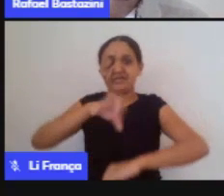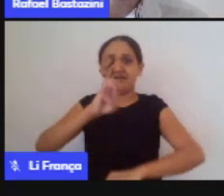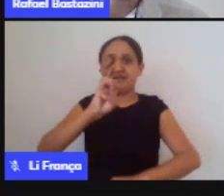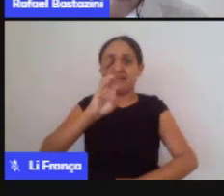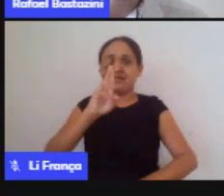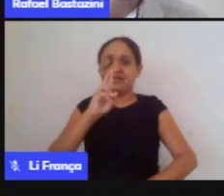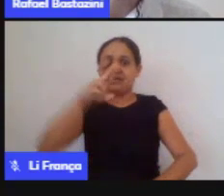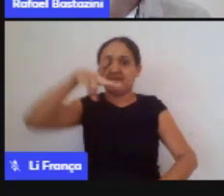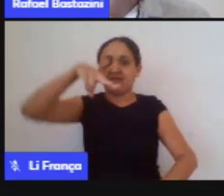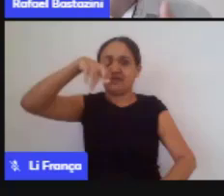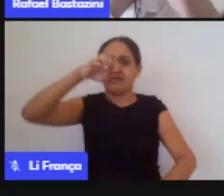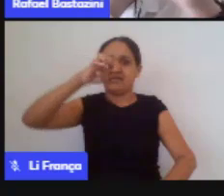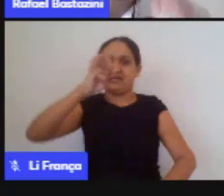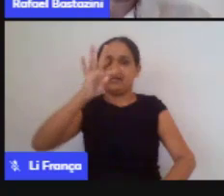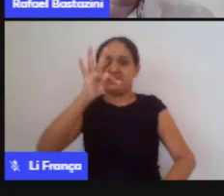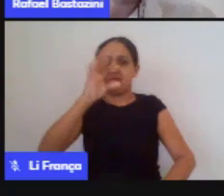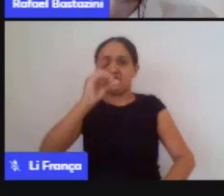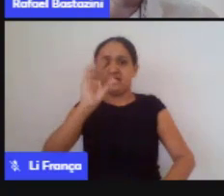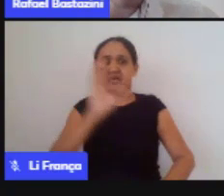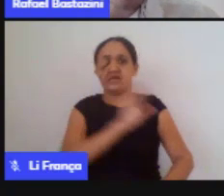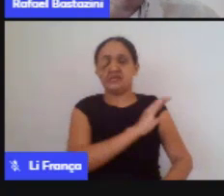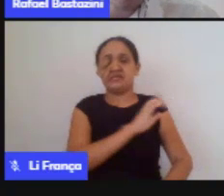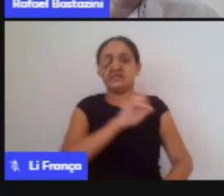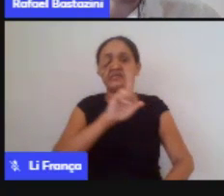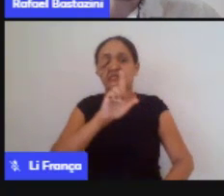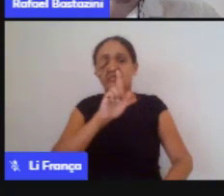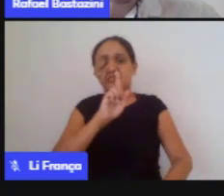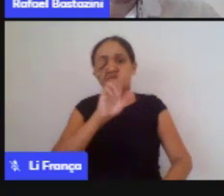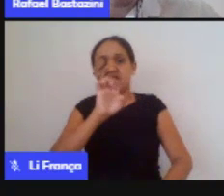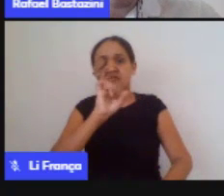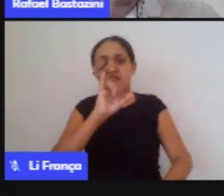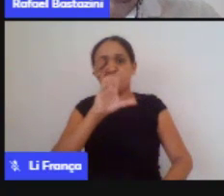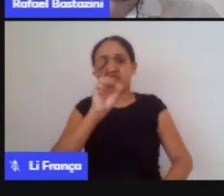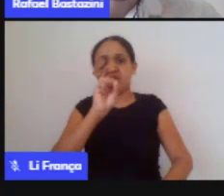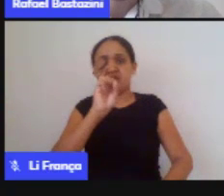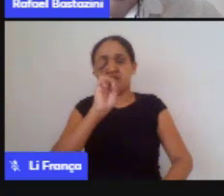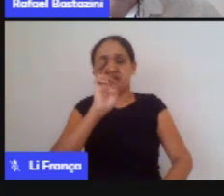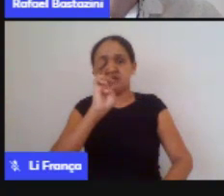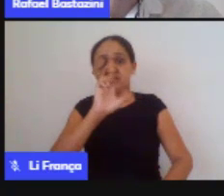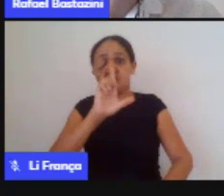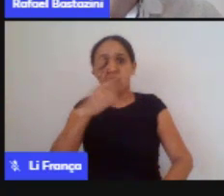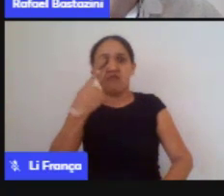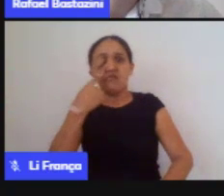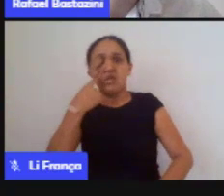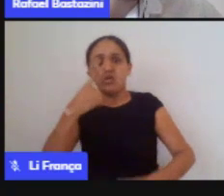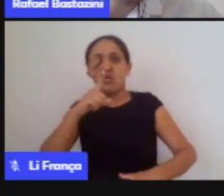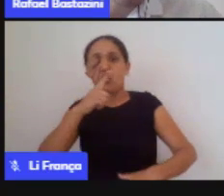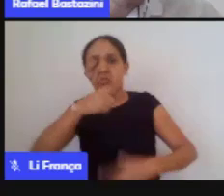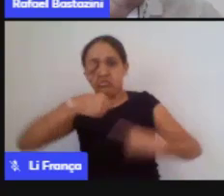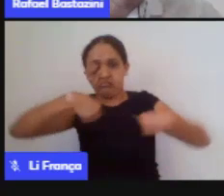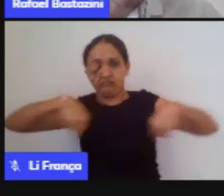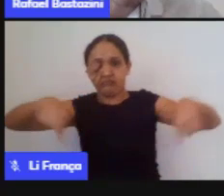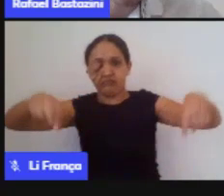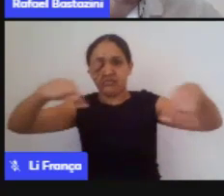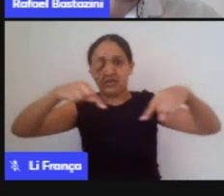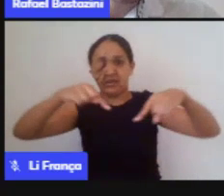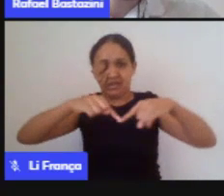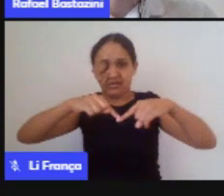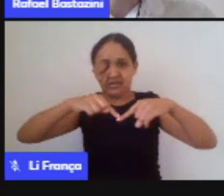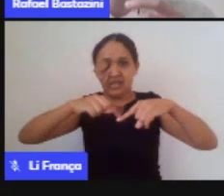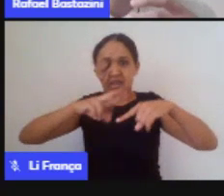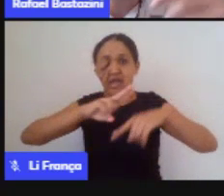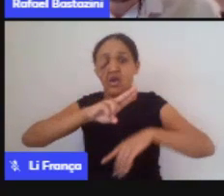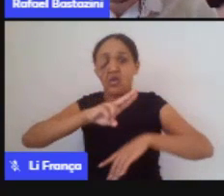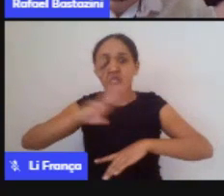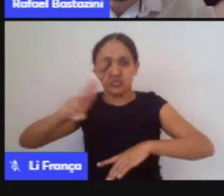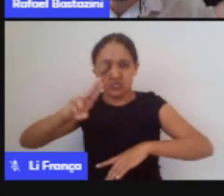ao seu entorno. Então essa área era conhecida como Sapolândia. Ali